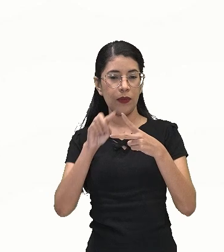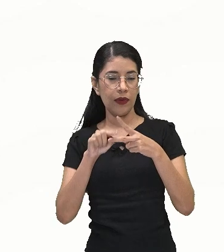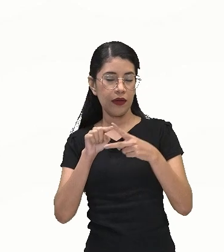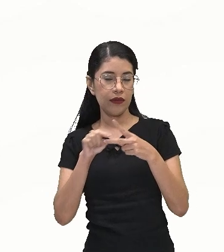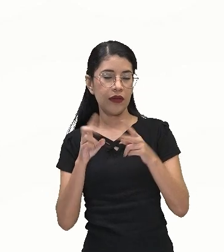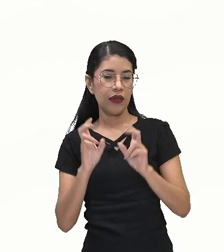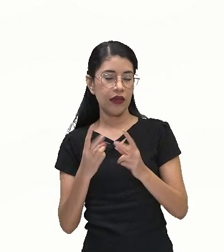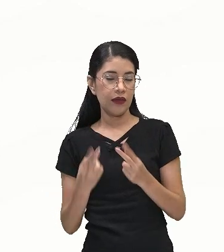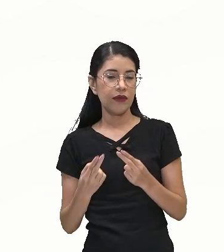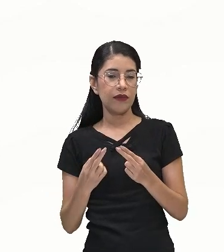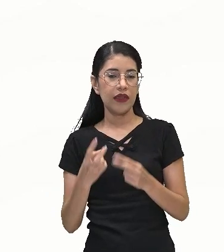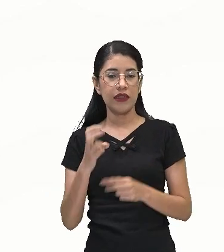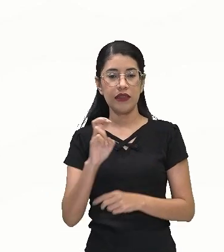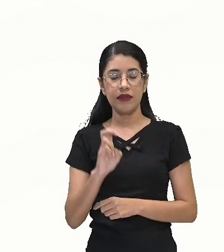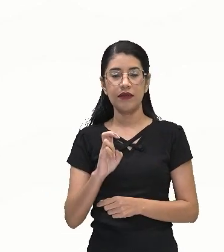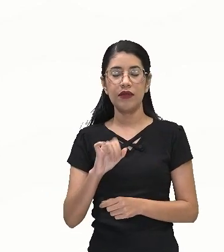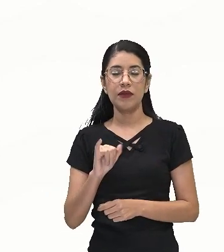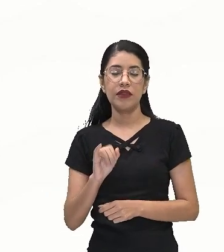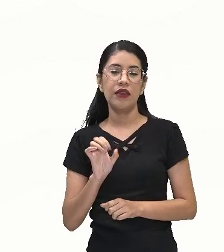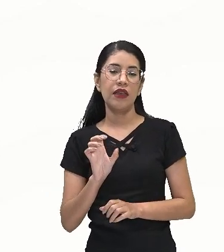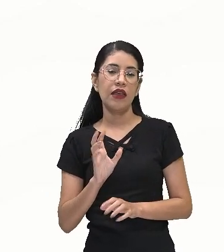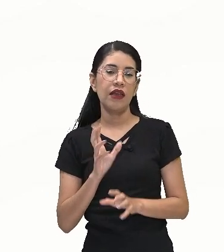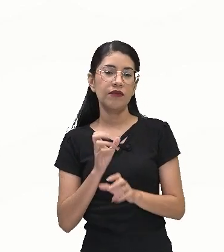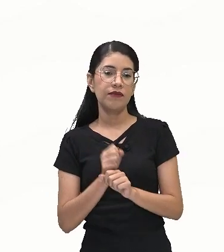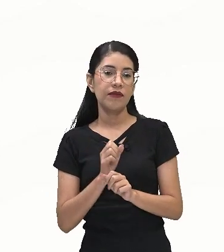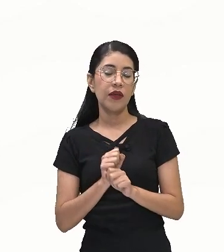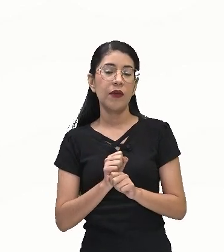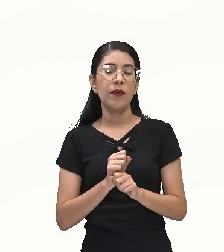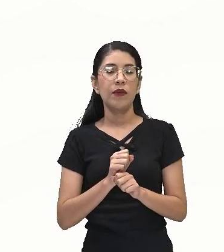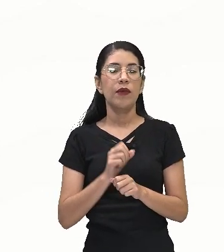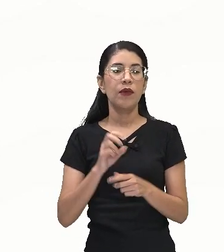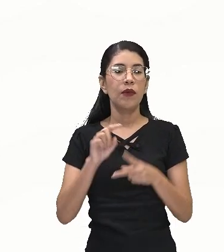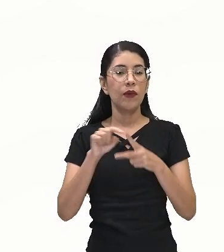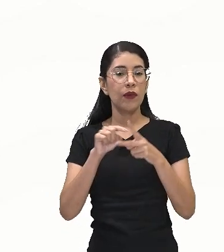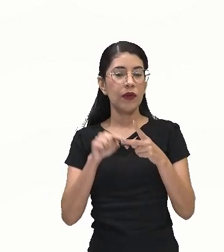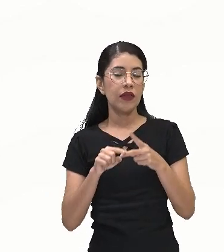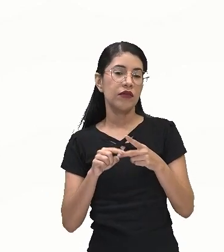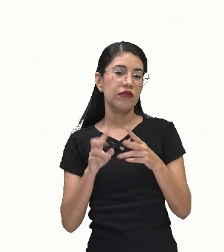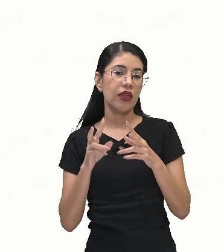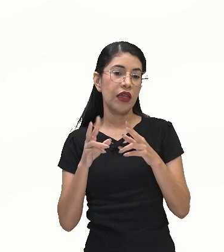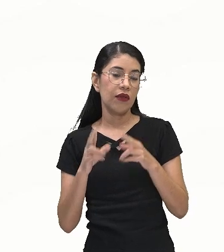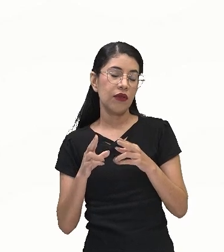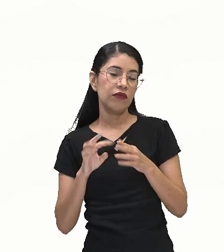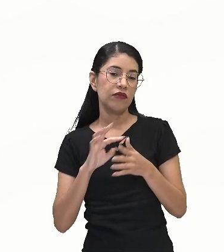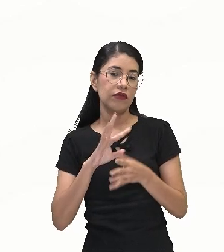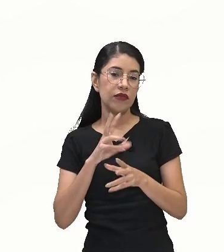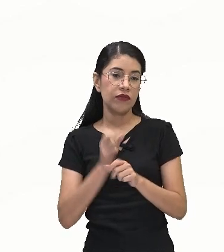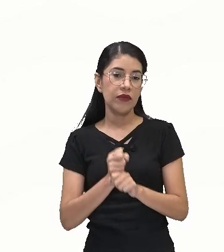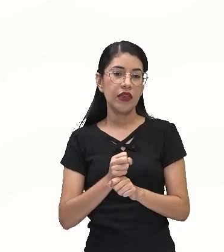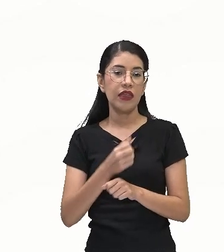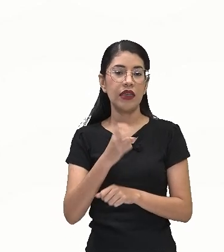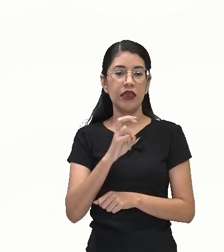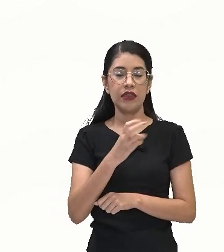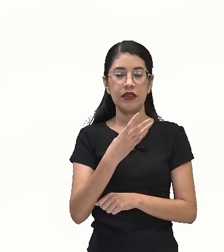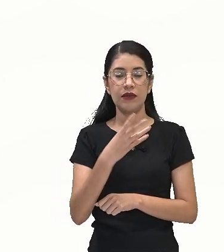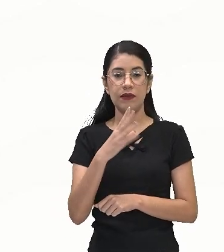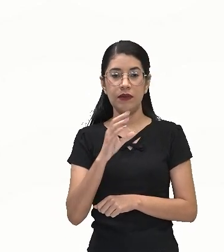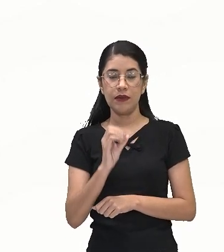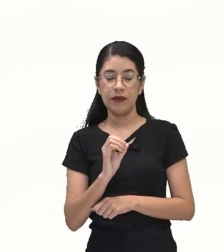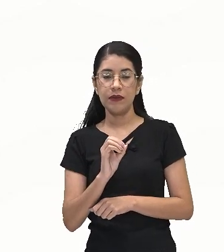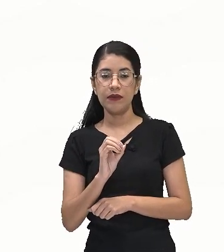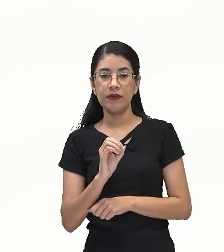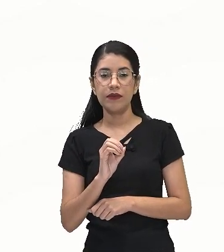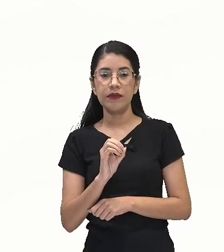5. Então, se a gente pegar a soma dos ângulos, eu sei que todos eles são iguais, e eles somados deu 540